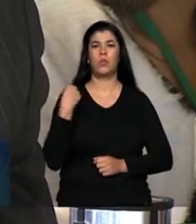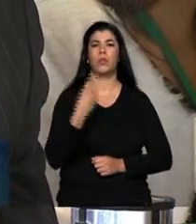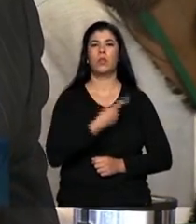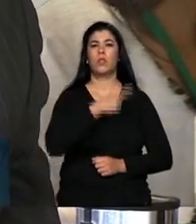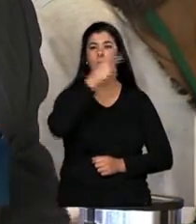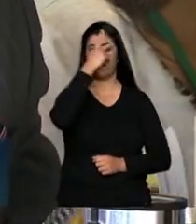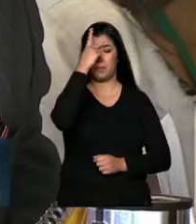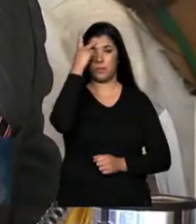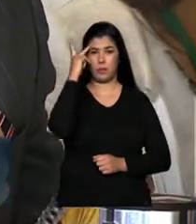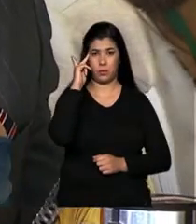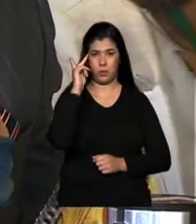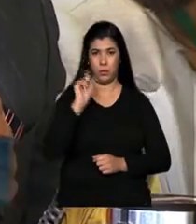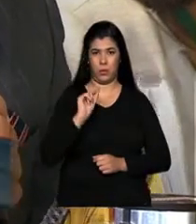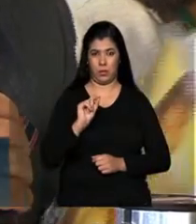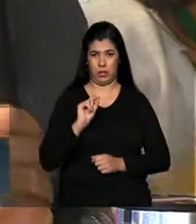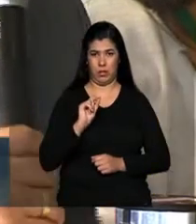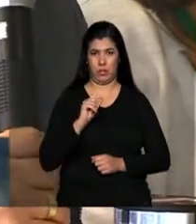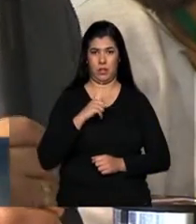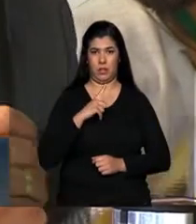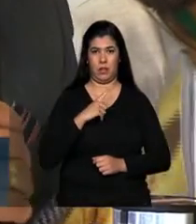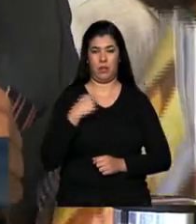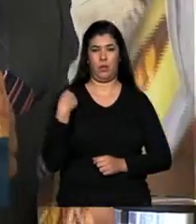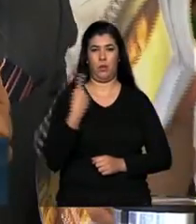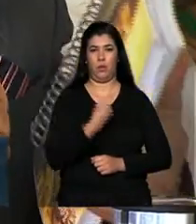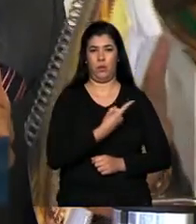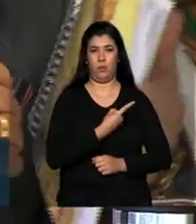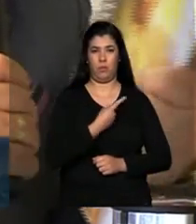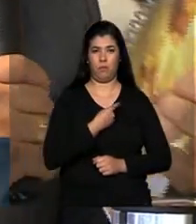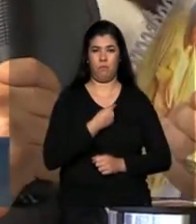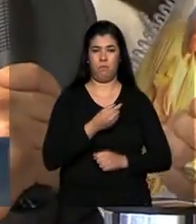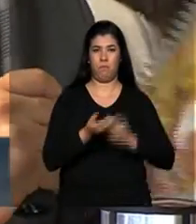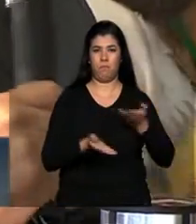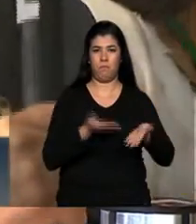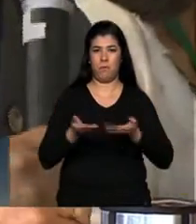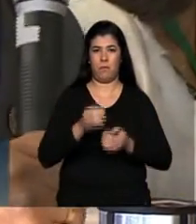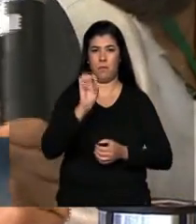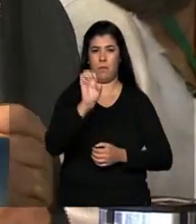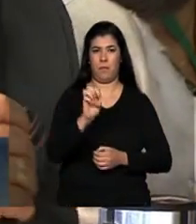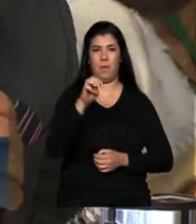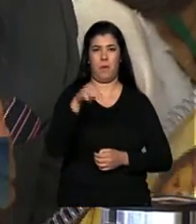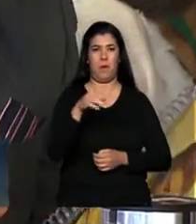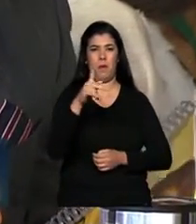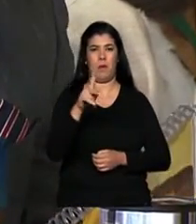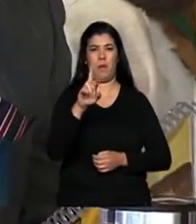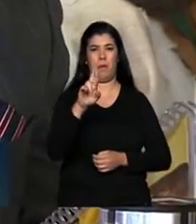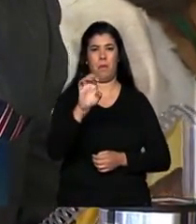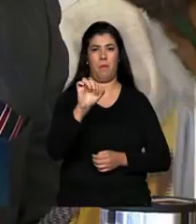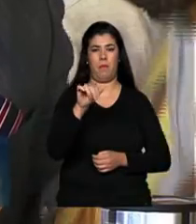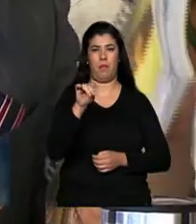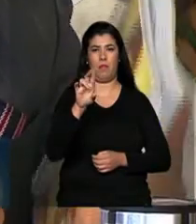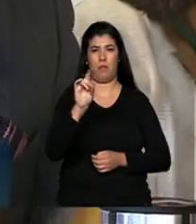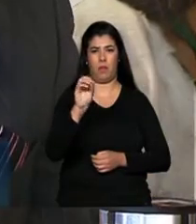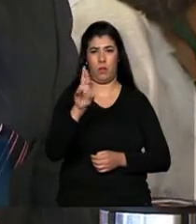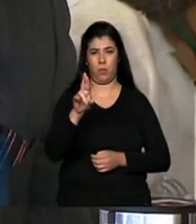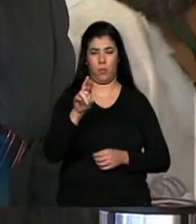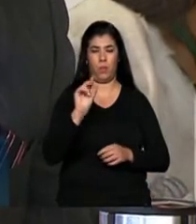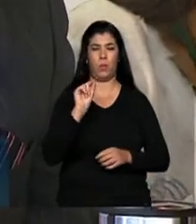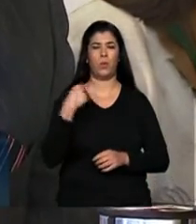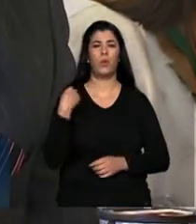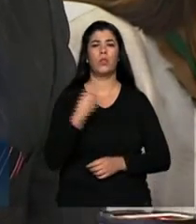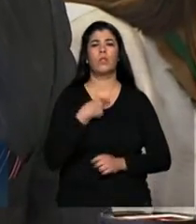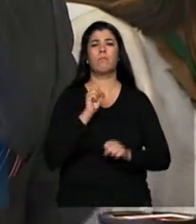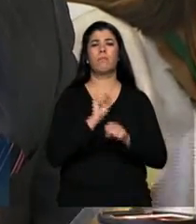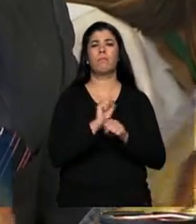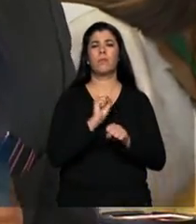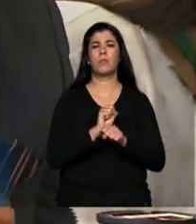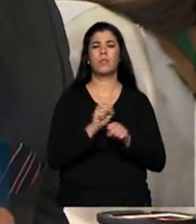contar a nível de incentivo, a nível de desburocratização e principalmente no